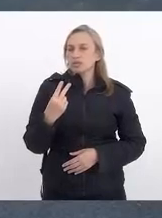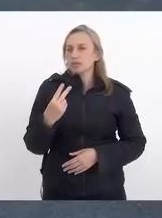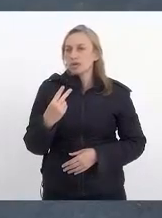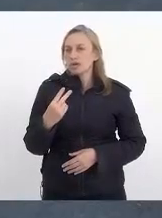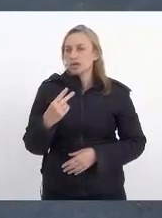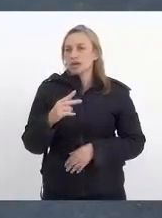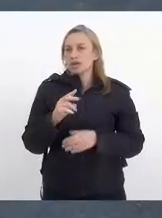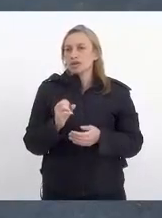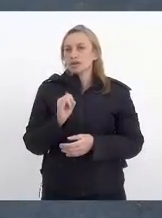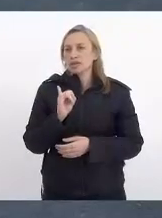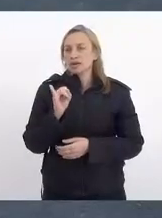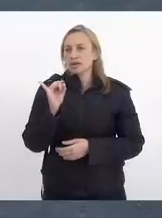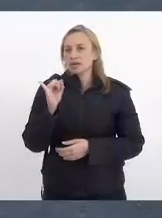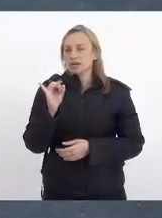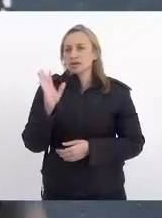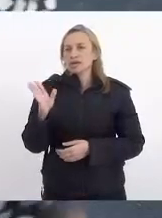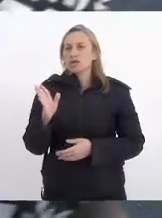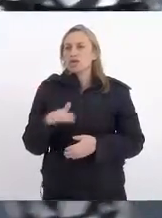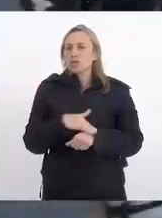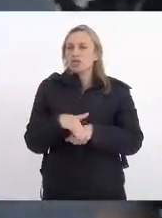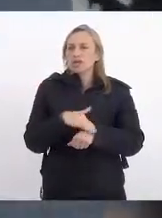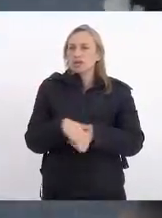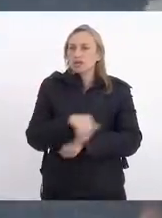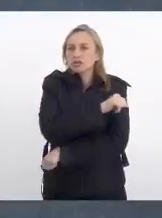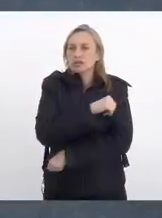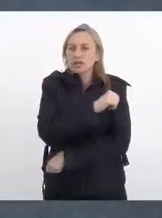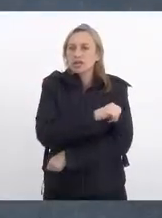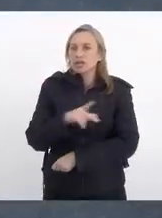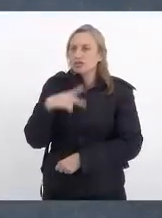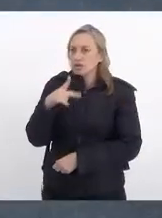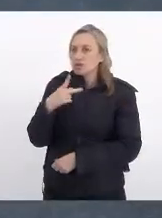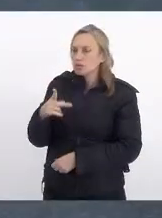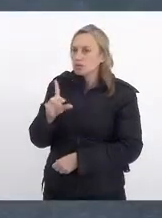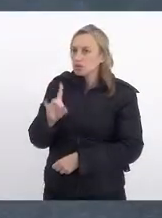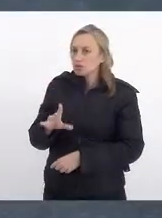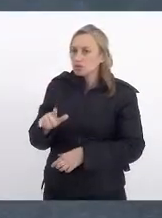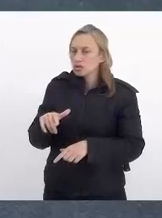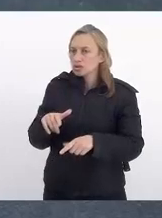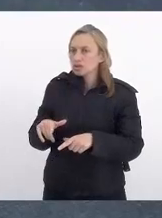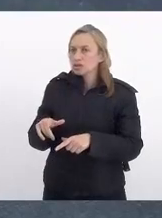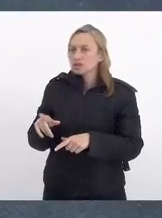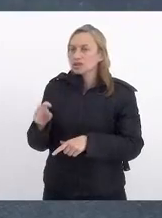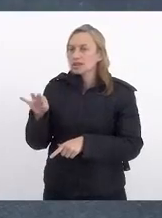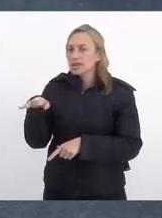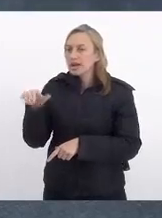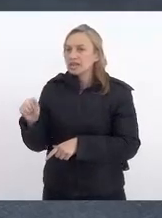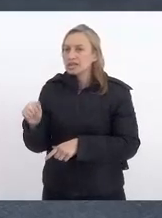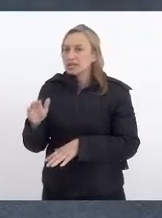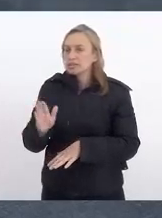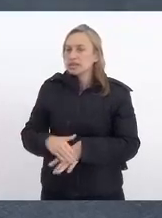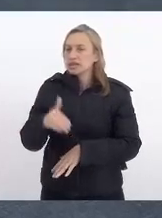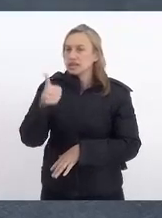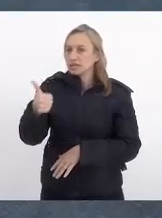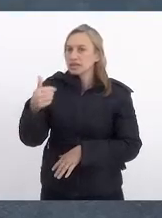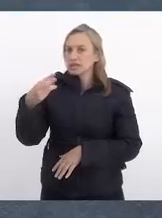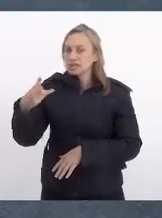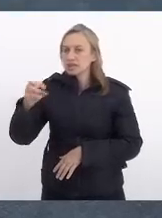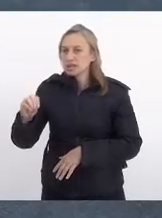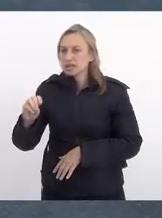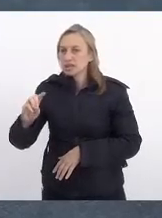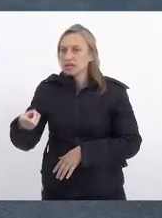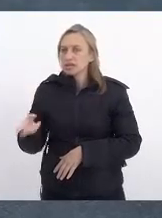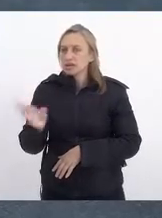enfermagem só de indenização trabalhista um Tec Enfermagem tem mais de 130 mil reais para receber